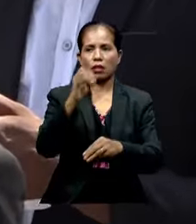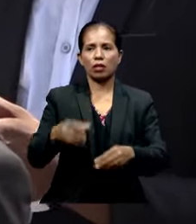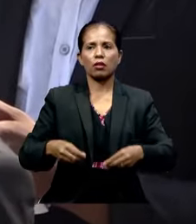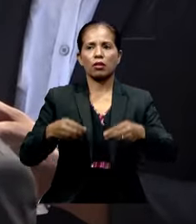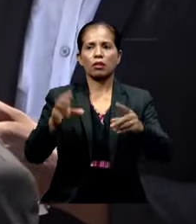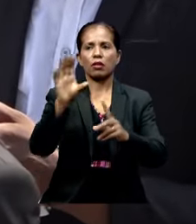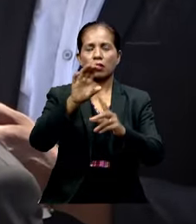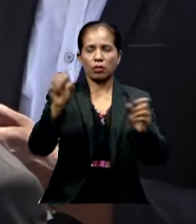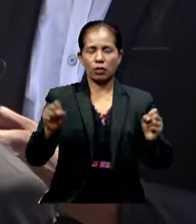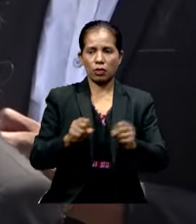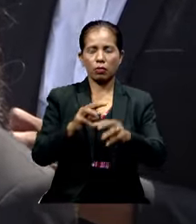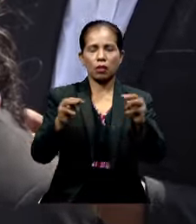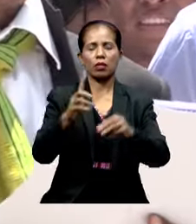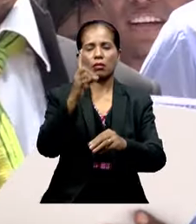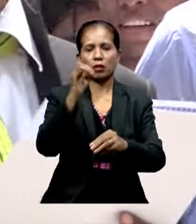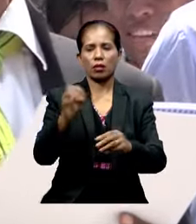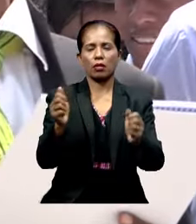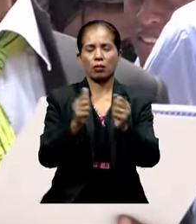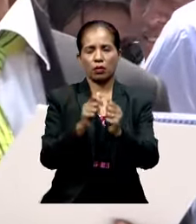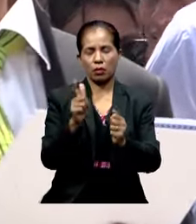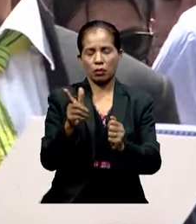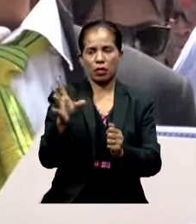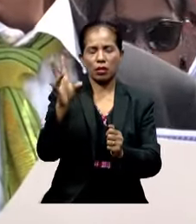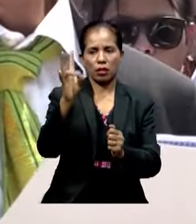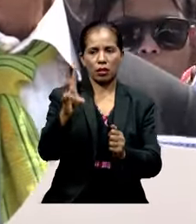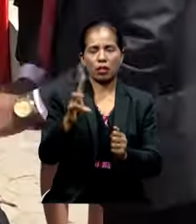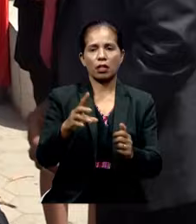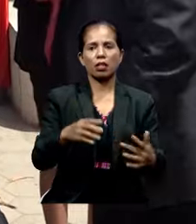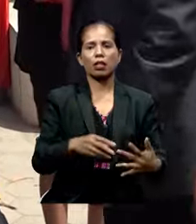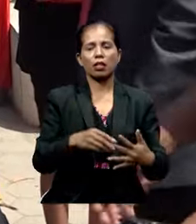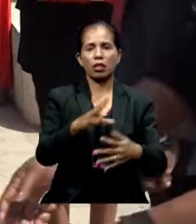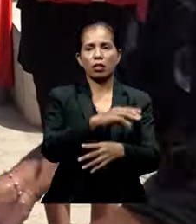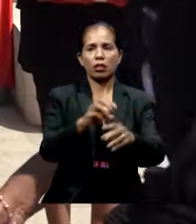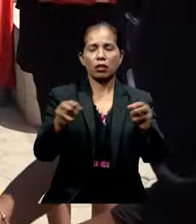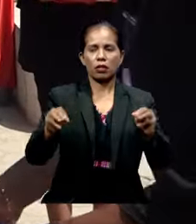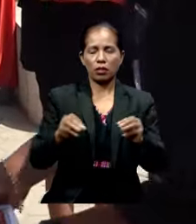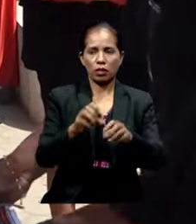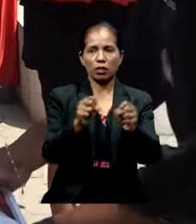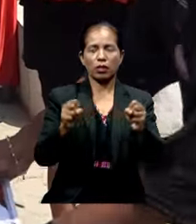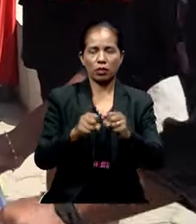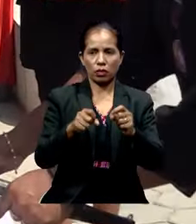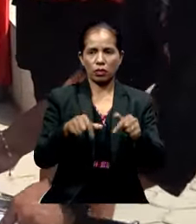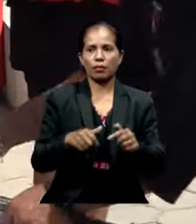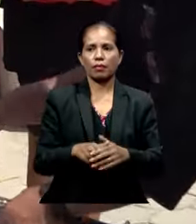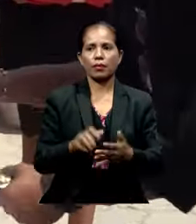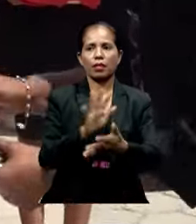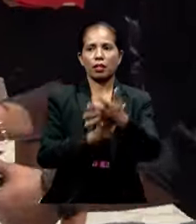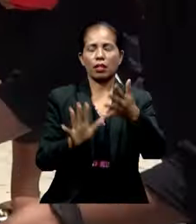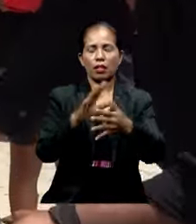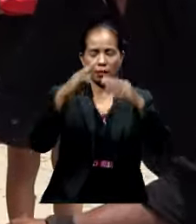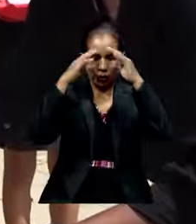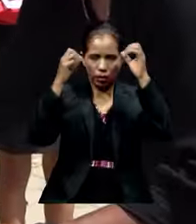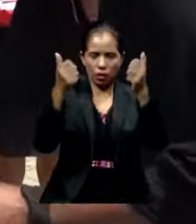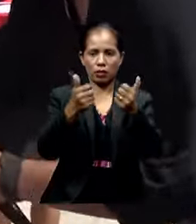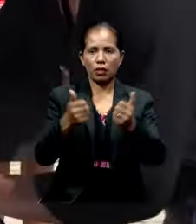base fisuku municipio dili hamutuk ruanul resinen ne be laitu i helisang suku finalize ne i seremonia simu pose ne presidente